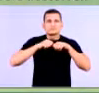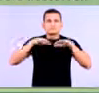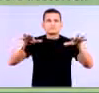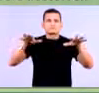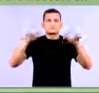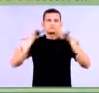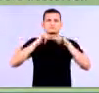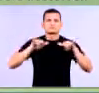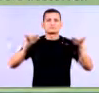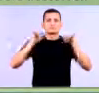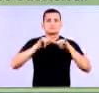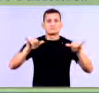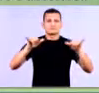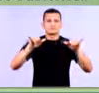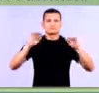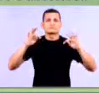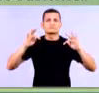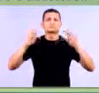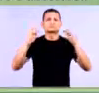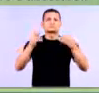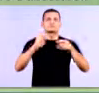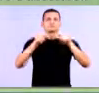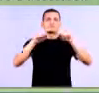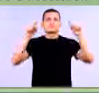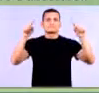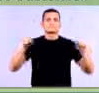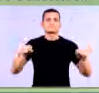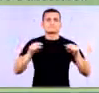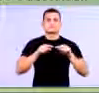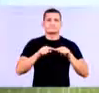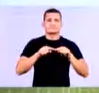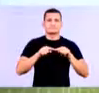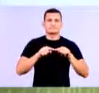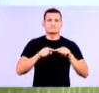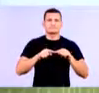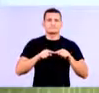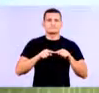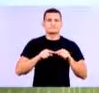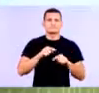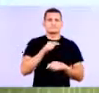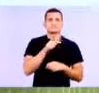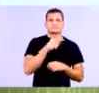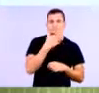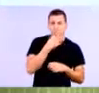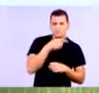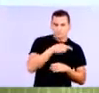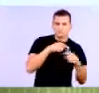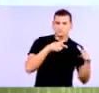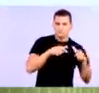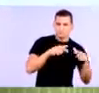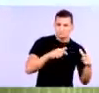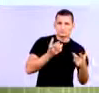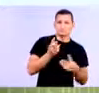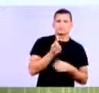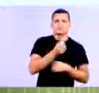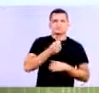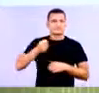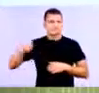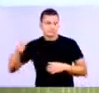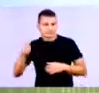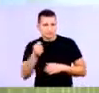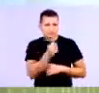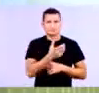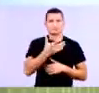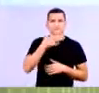para todos funcionários. Desde o porteiro, o